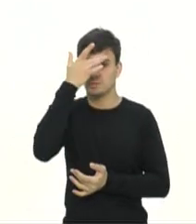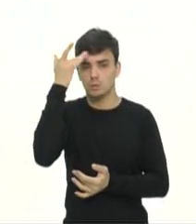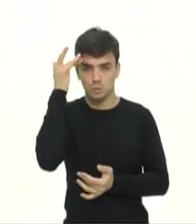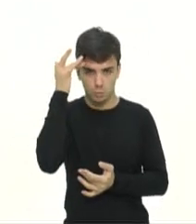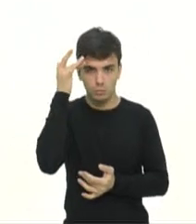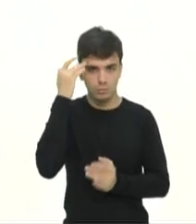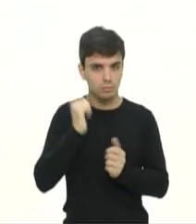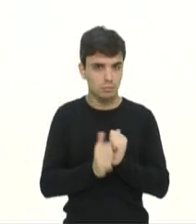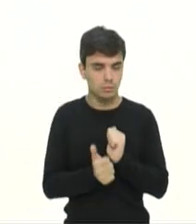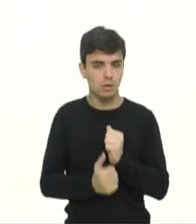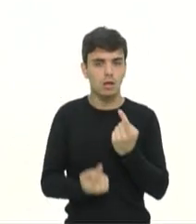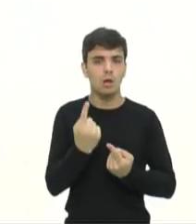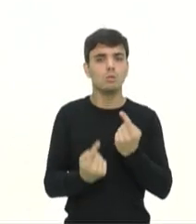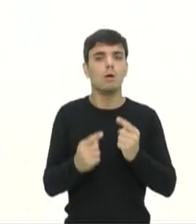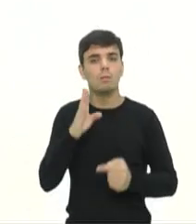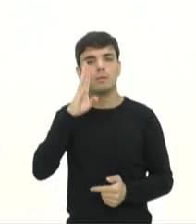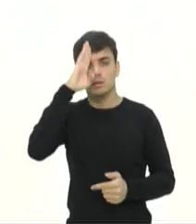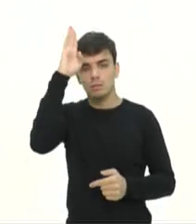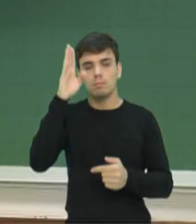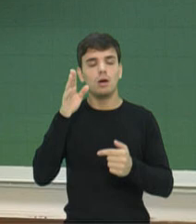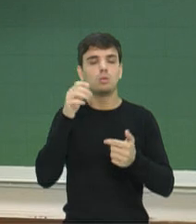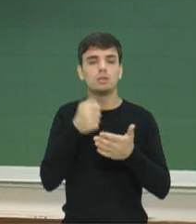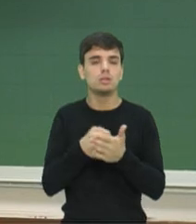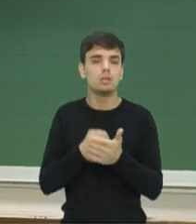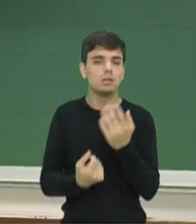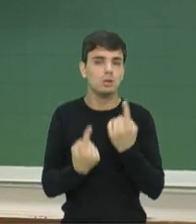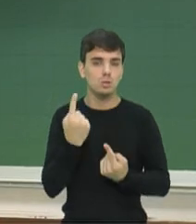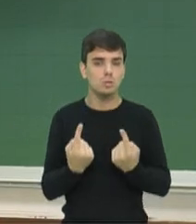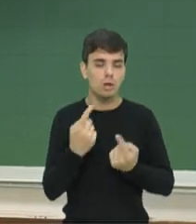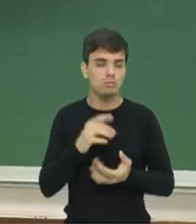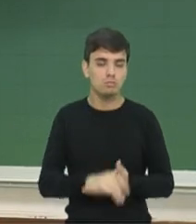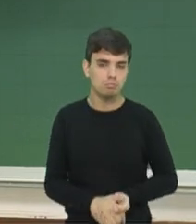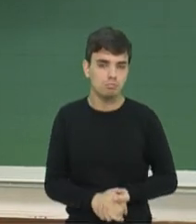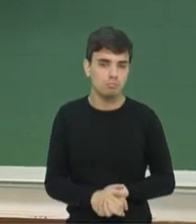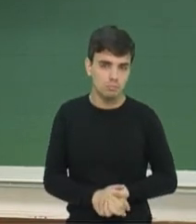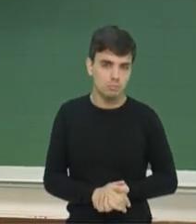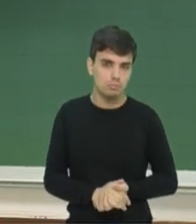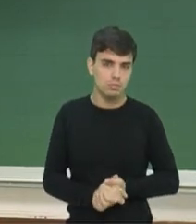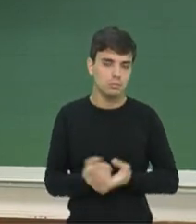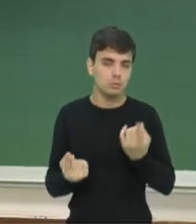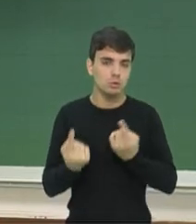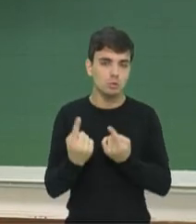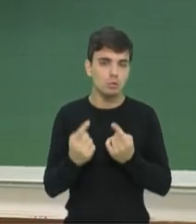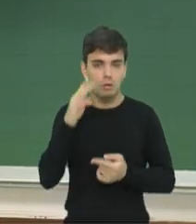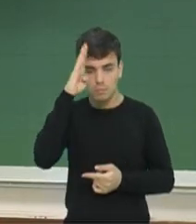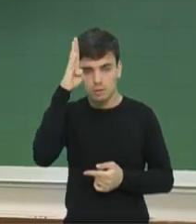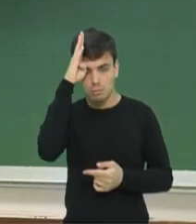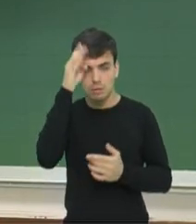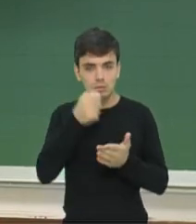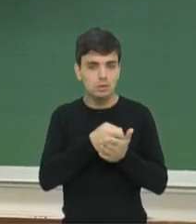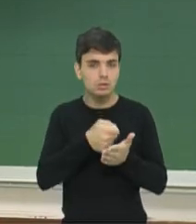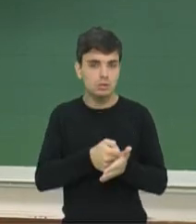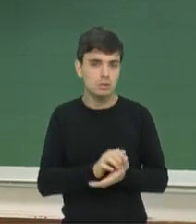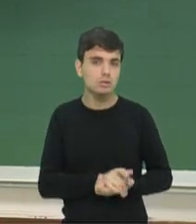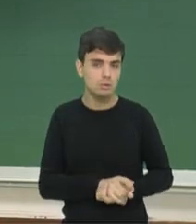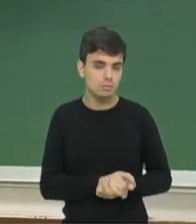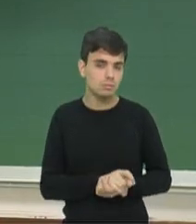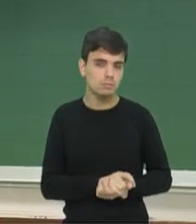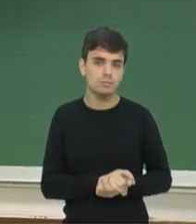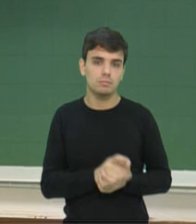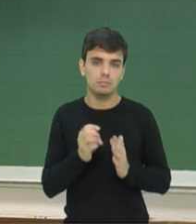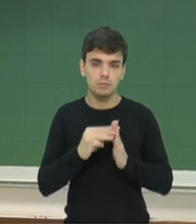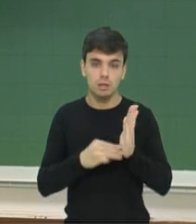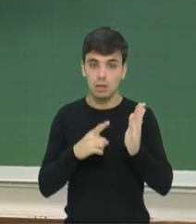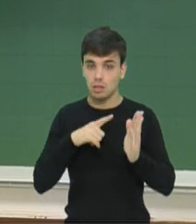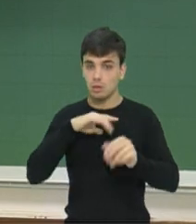são as principais exigências? Então dentro da parte esportiva do karatê, quais são as principais exigências da modalidade. Né?